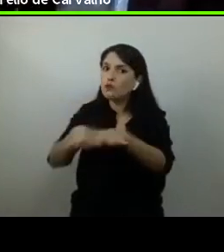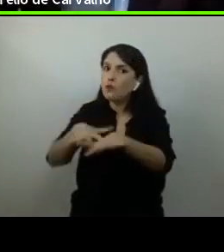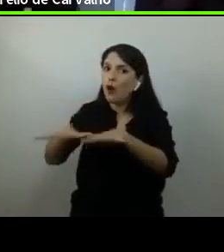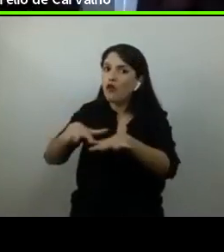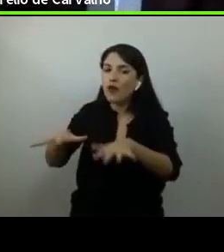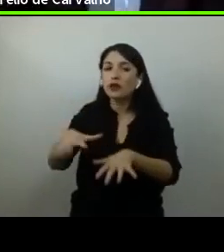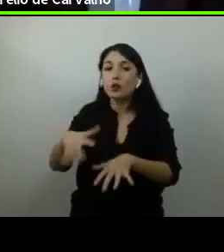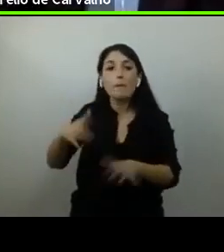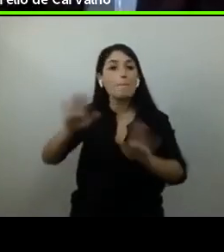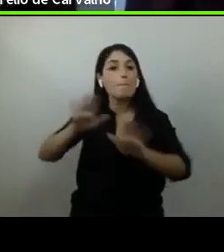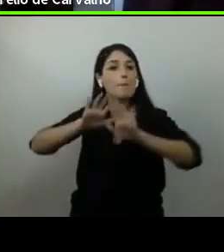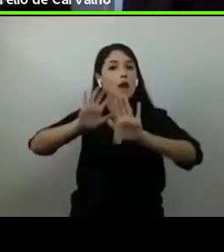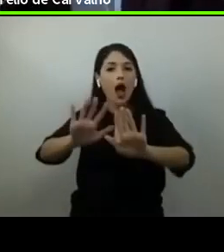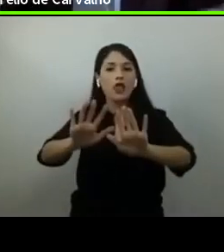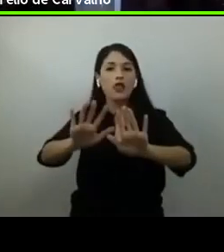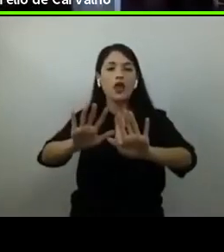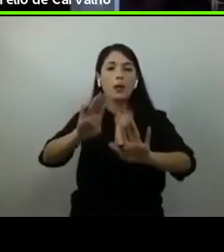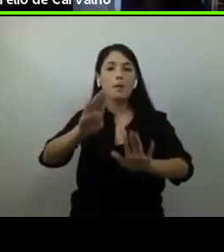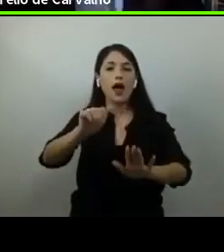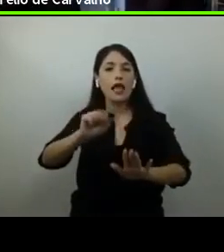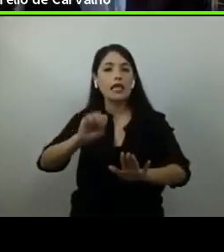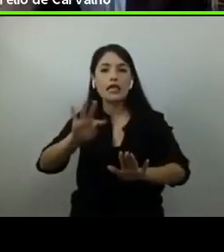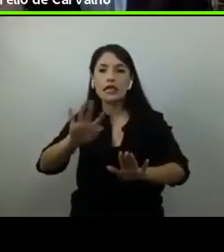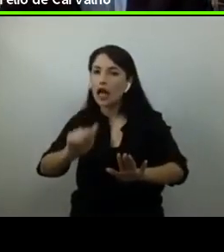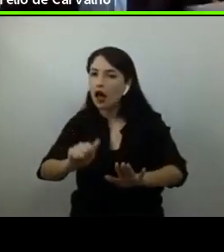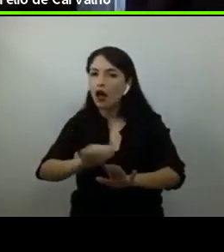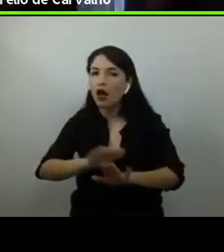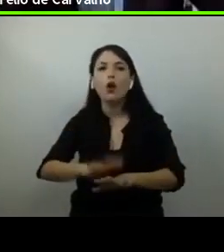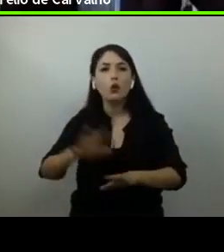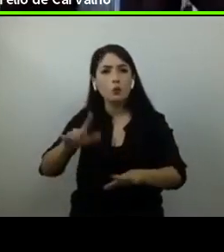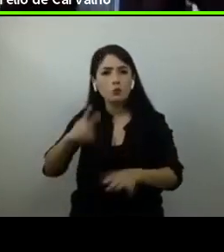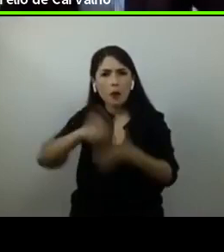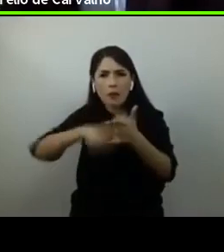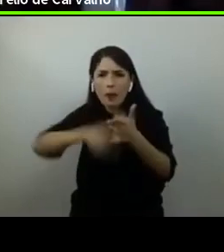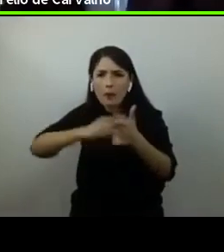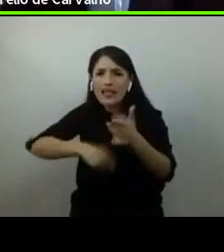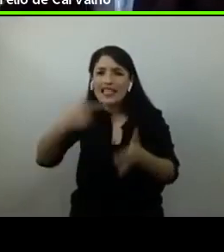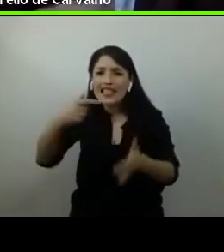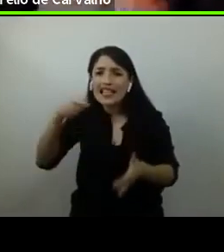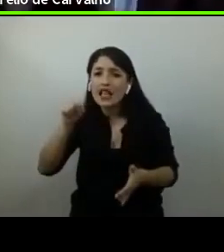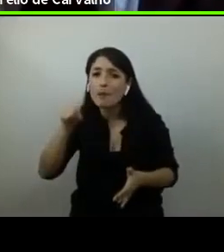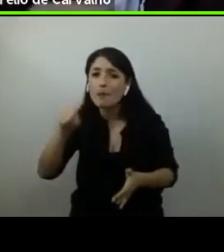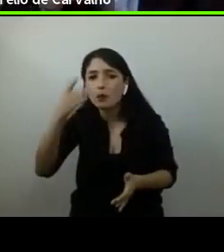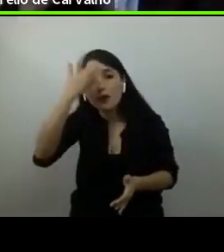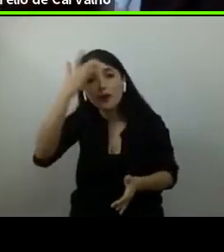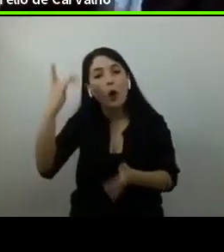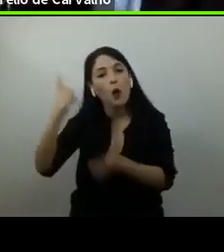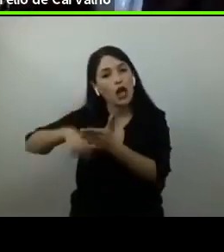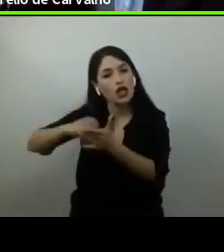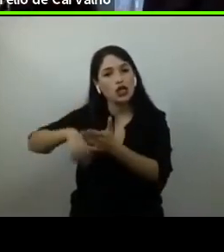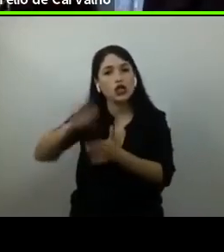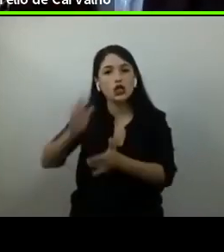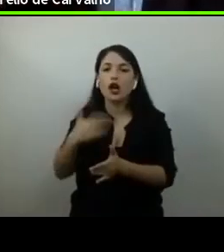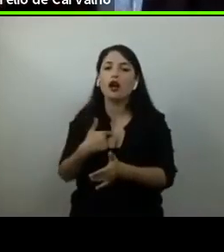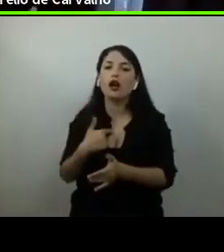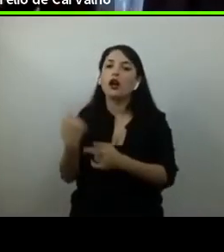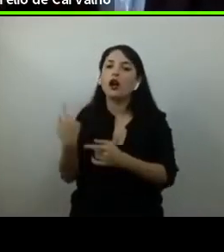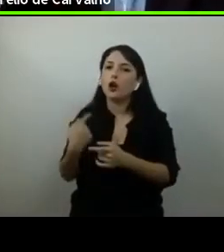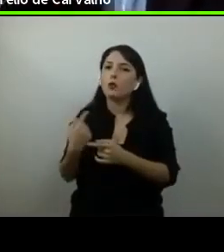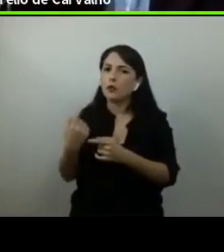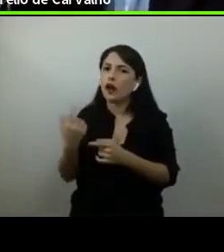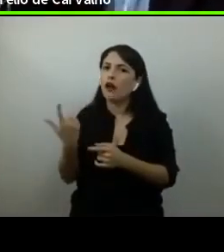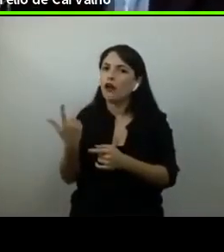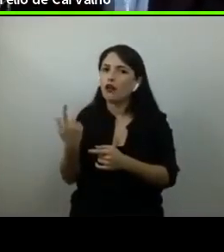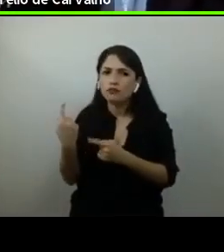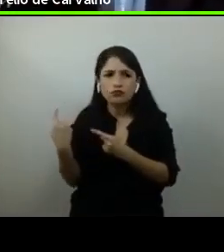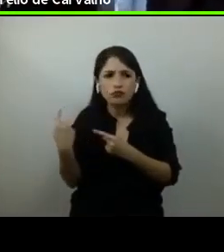mil assinaturas, um movimento de defesa da democracia e de denúncia em relação aos inúmeros crimes de responsabilidade